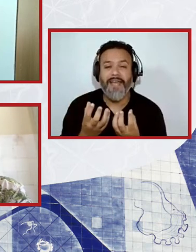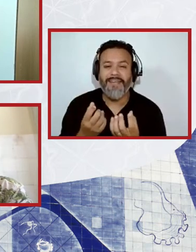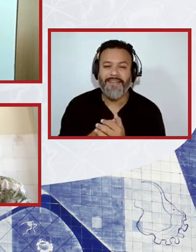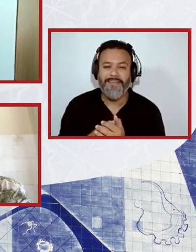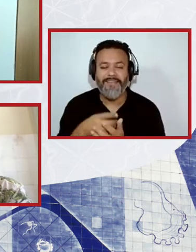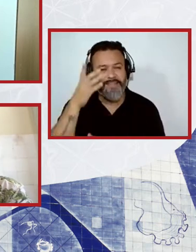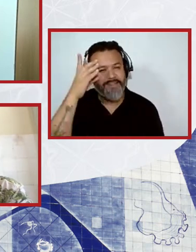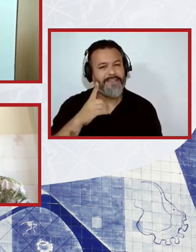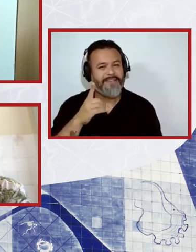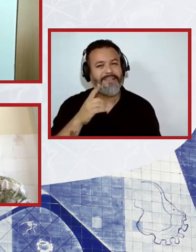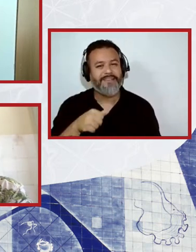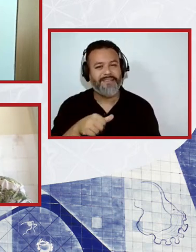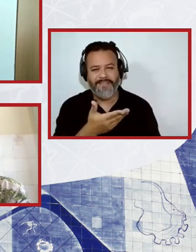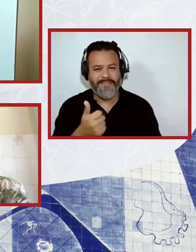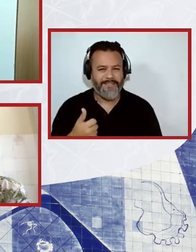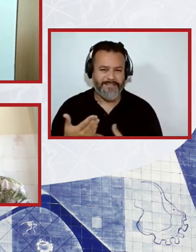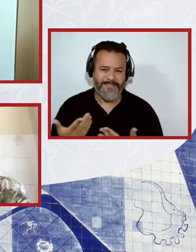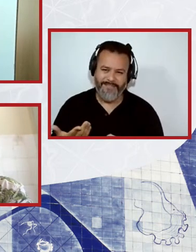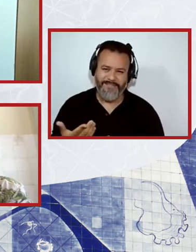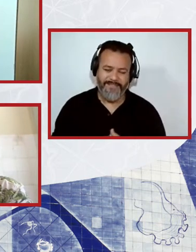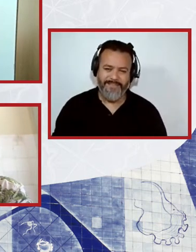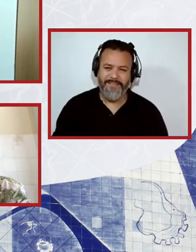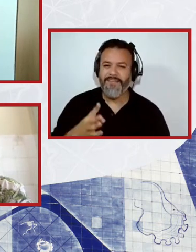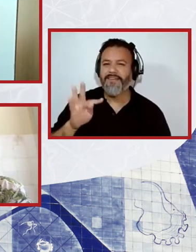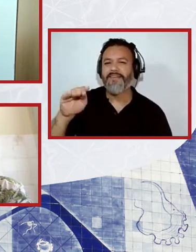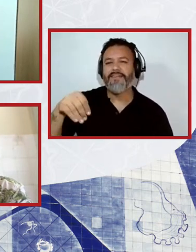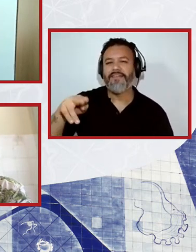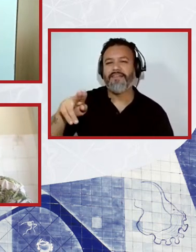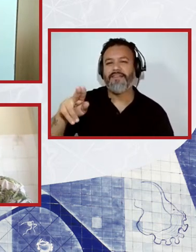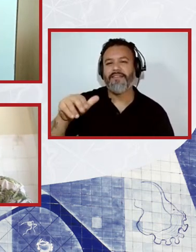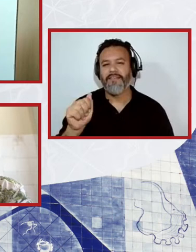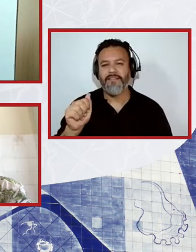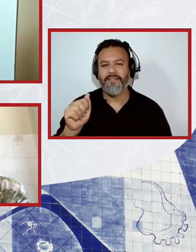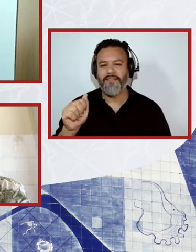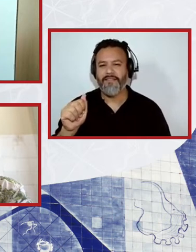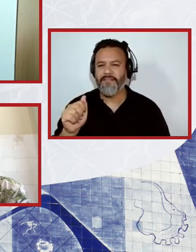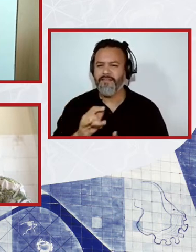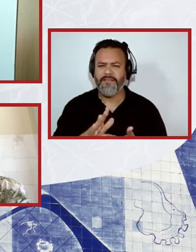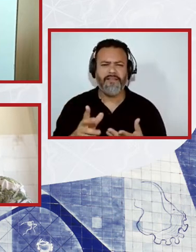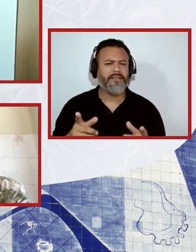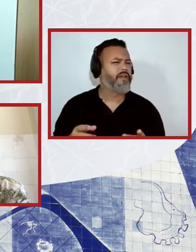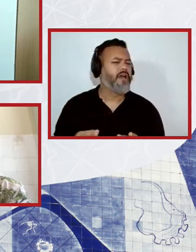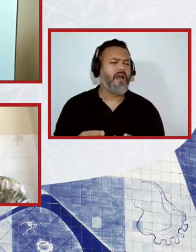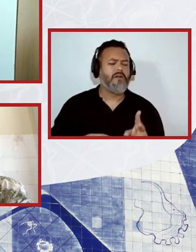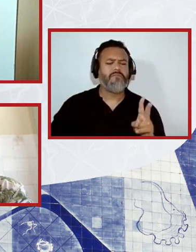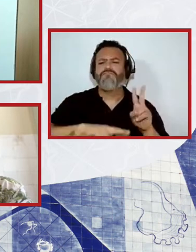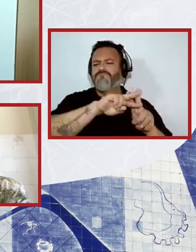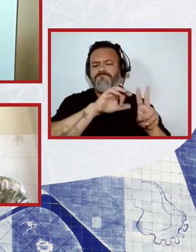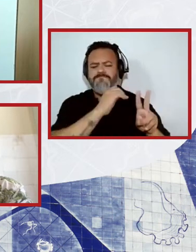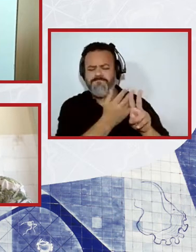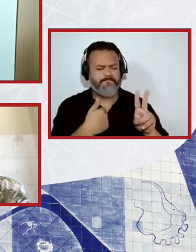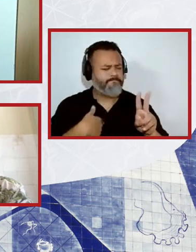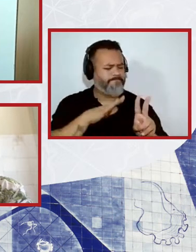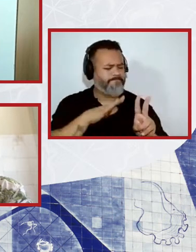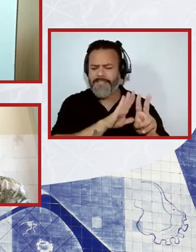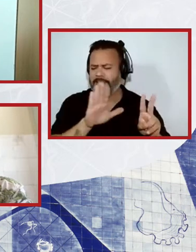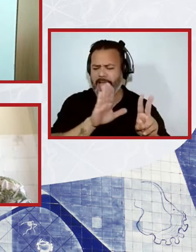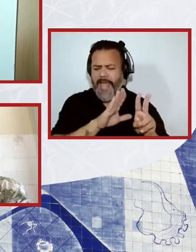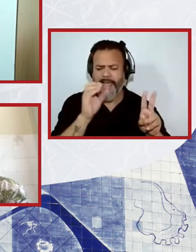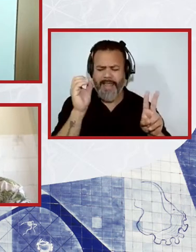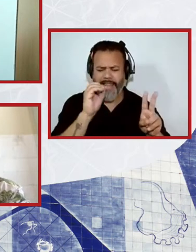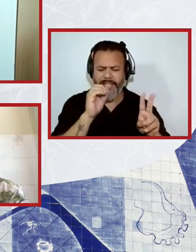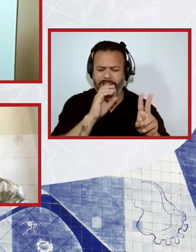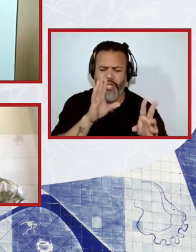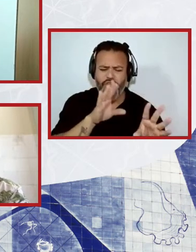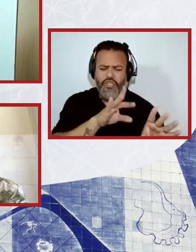diretoria do Zé Paulo, nem agora na diretoria da Tânia. Não houve qualquer interferência nos convidados, né? A gente convidou